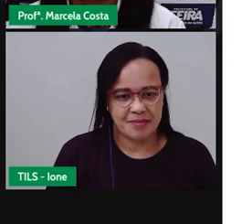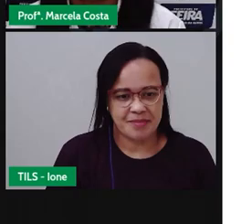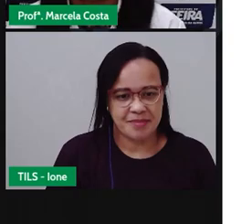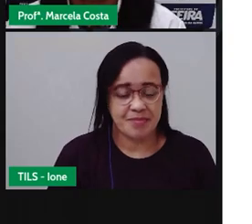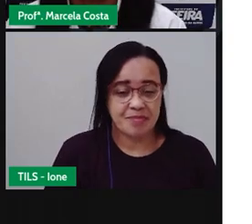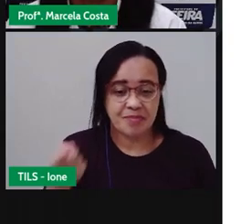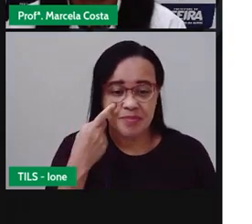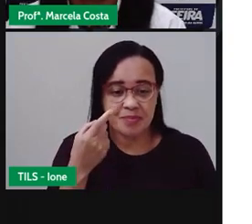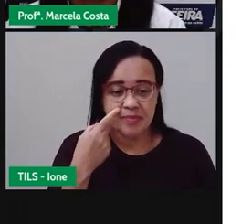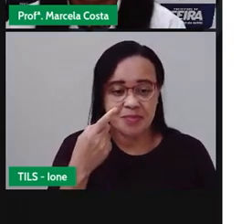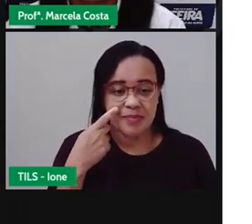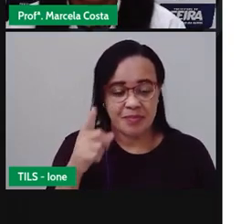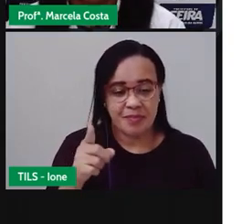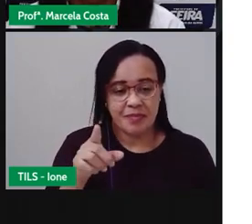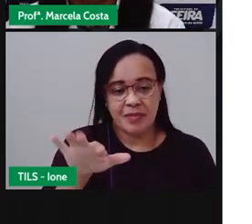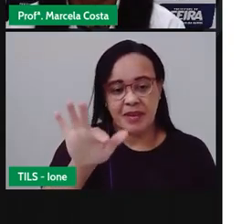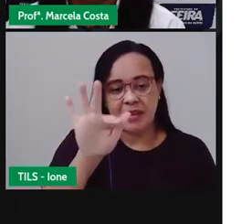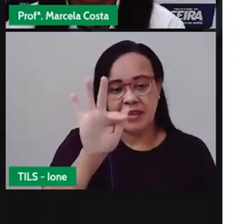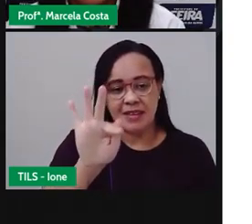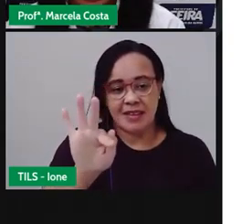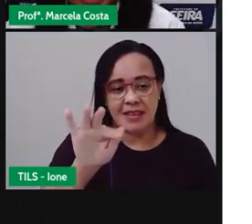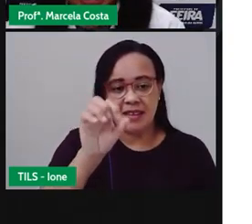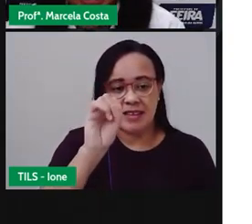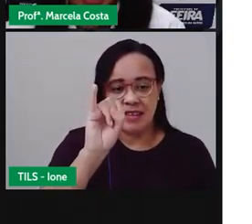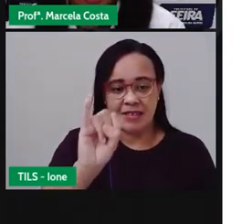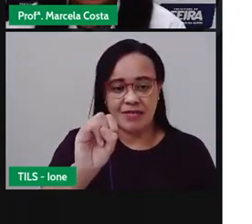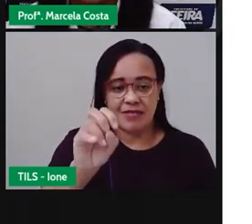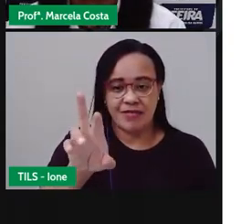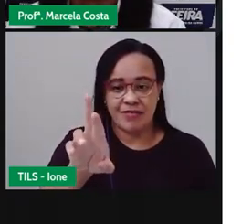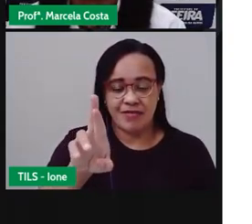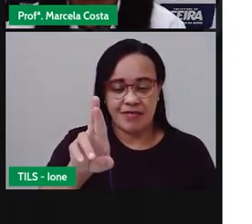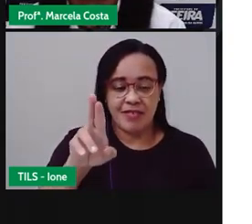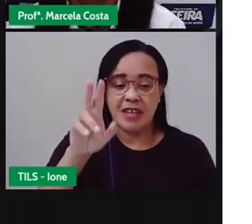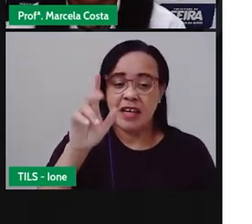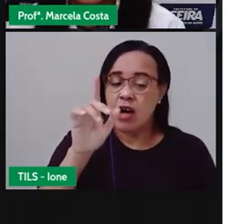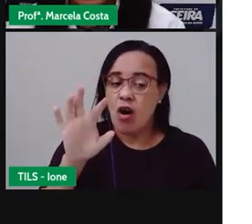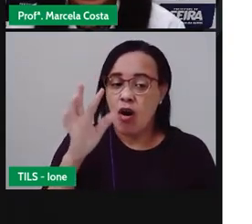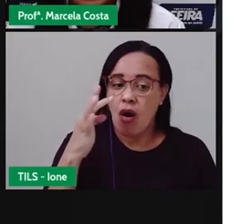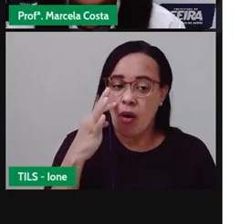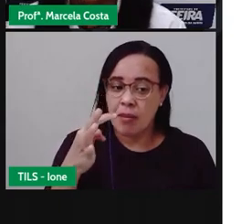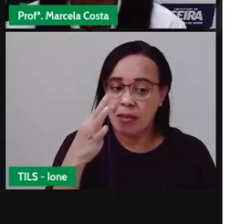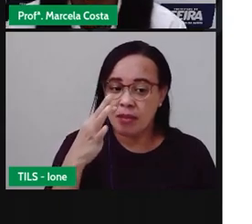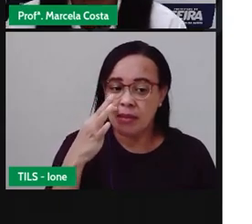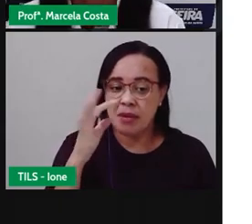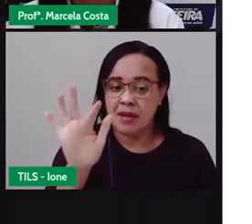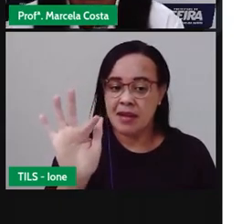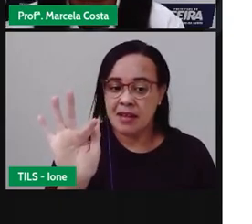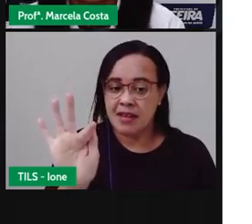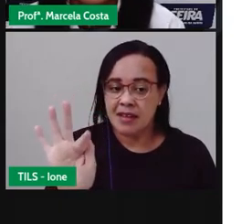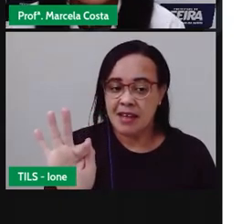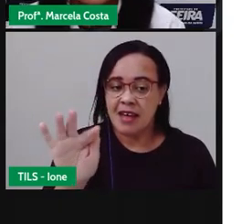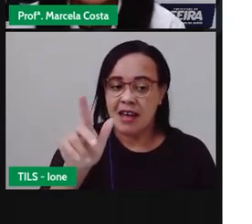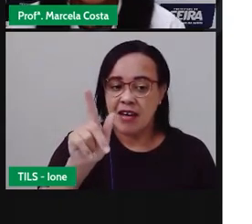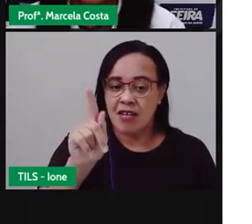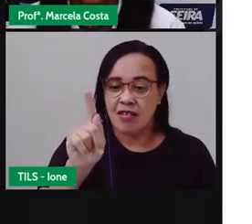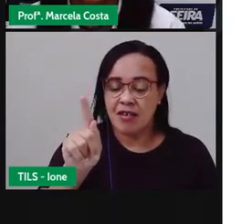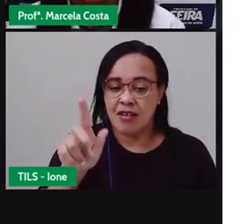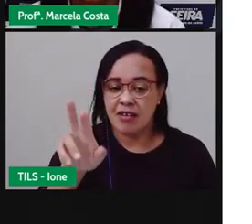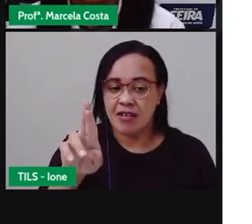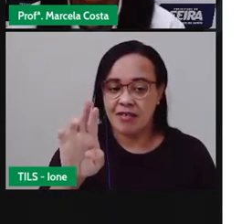Olha aí, um figre, dois figres, três figres.